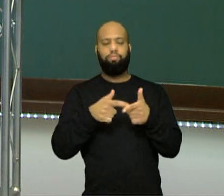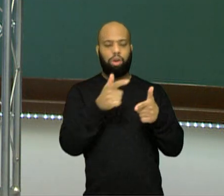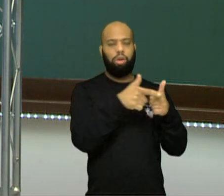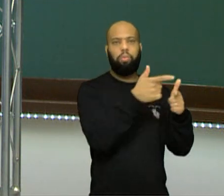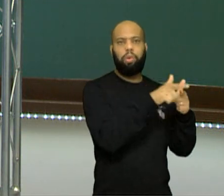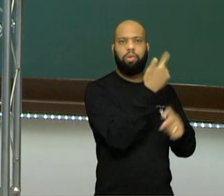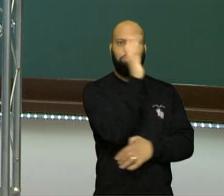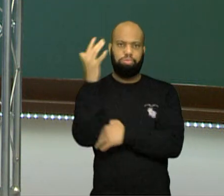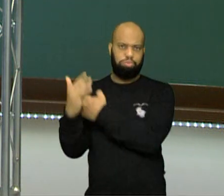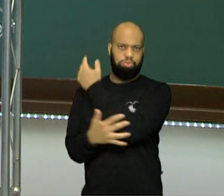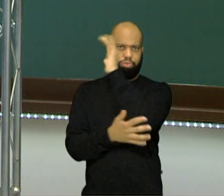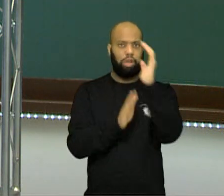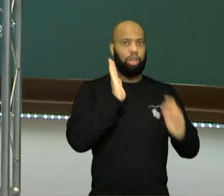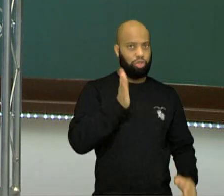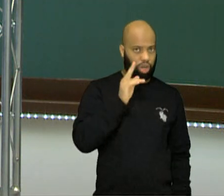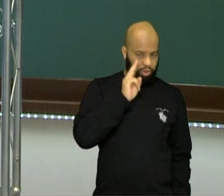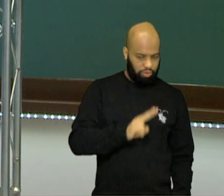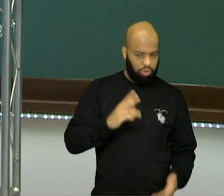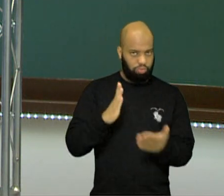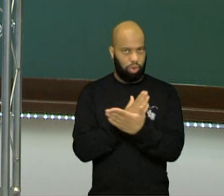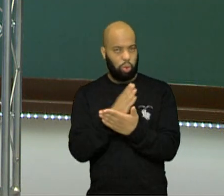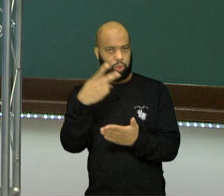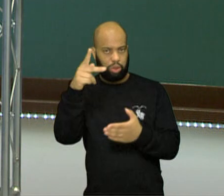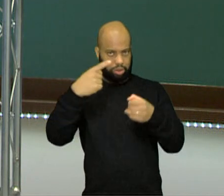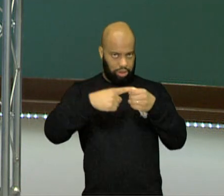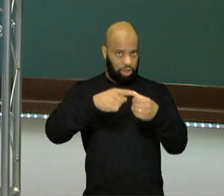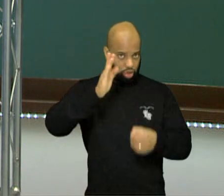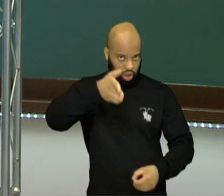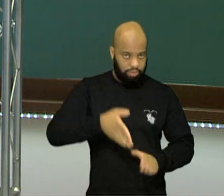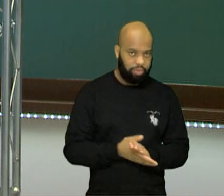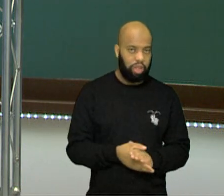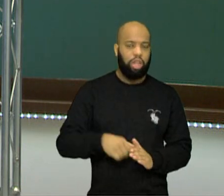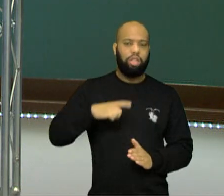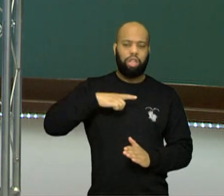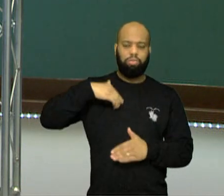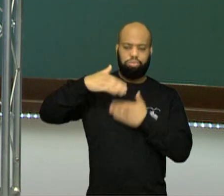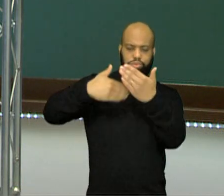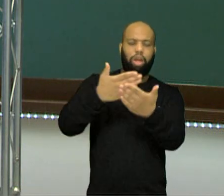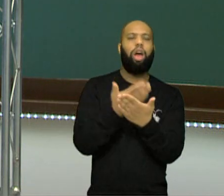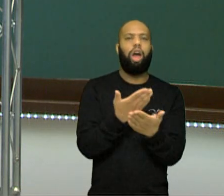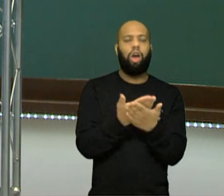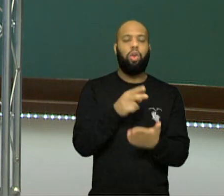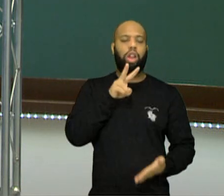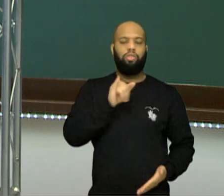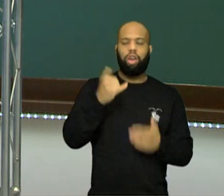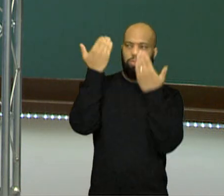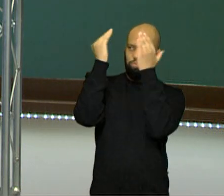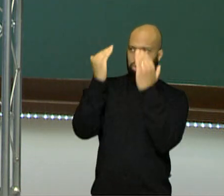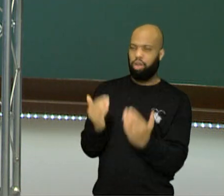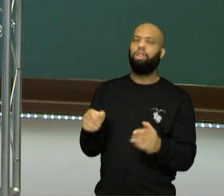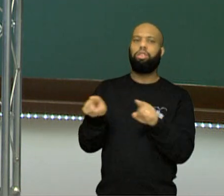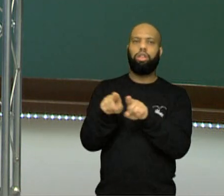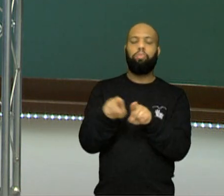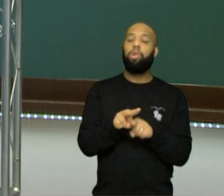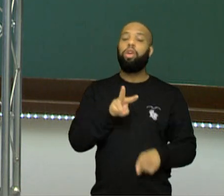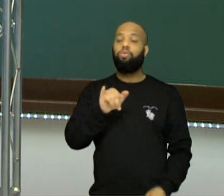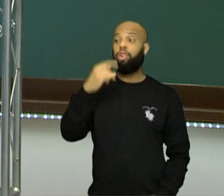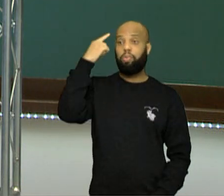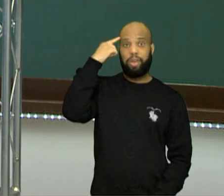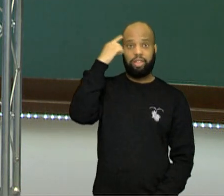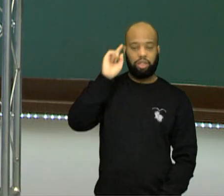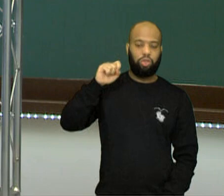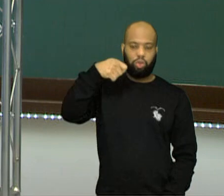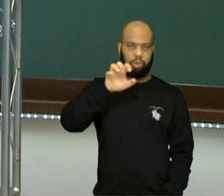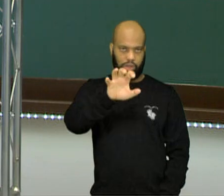ambiental. Você já presenciou algum na tua cidade, será? Ao longo da nossa aula nós vamos poder fazer essa análise, pensar a